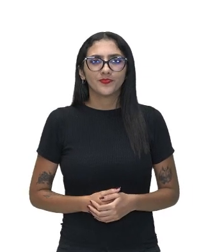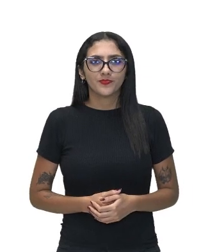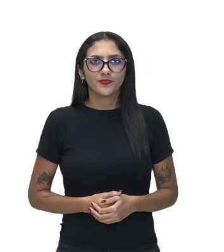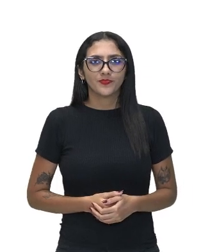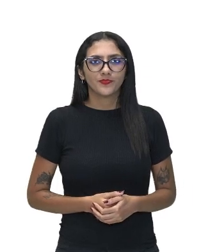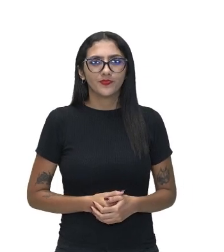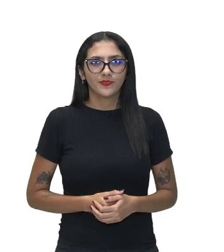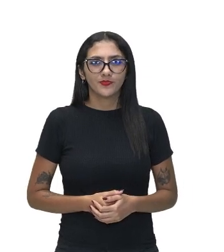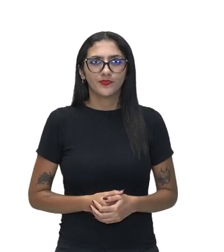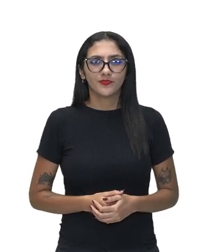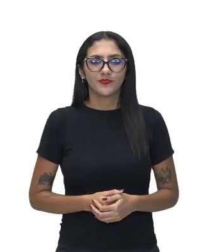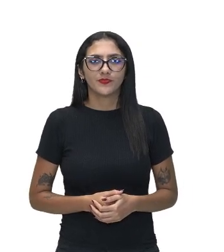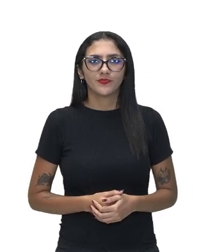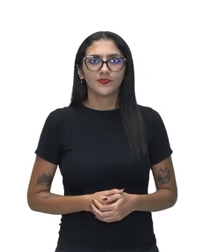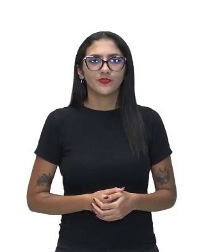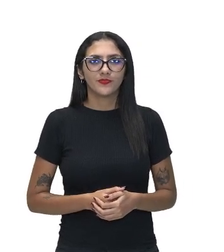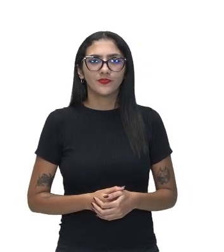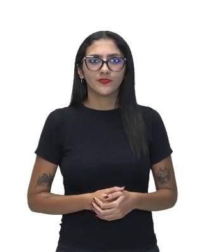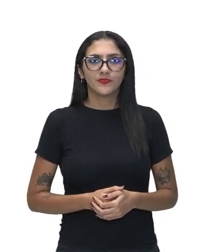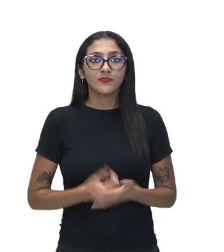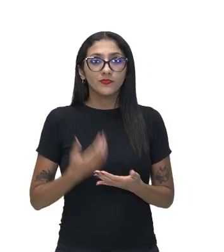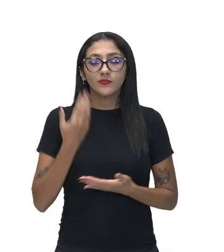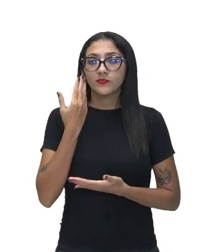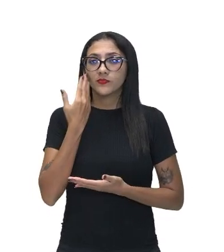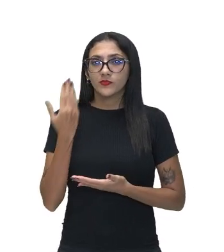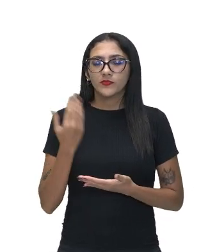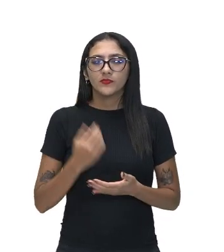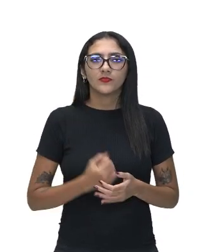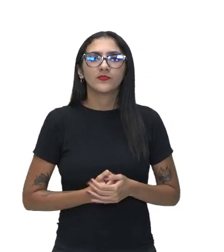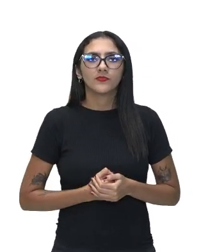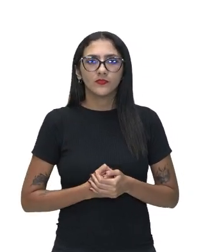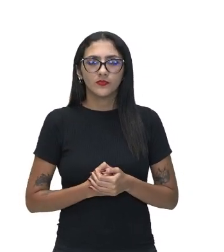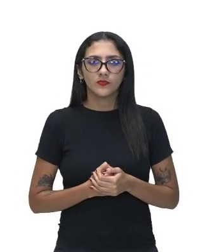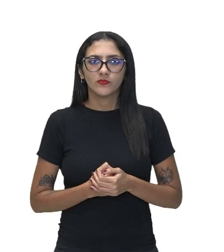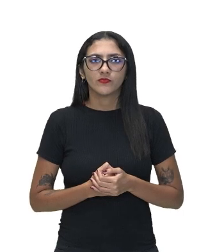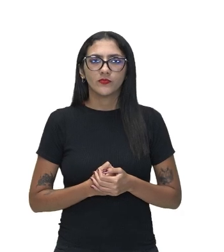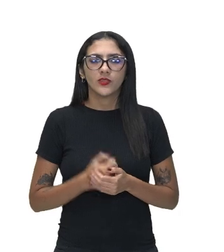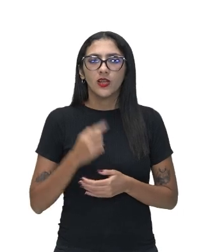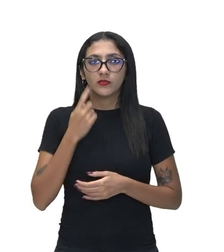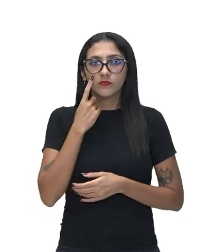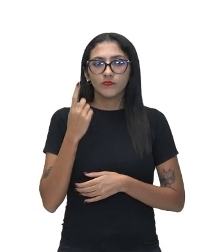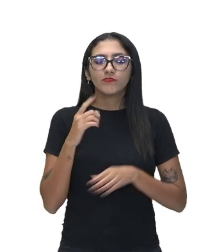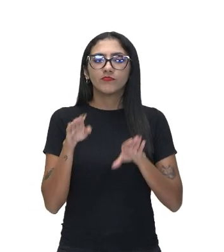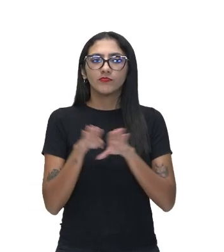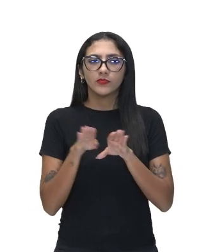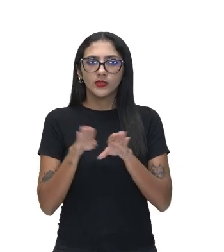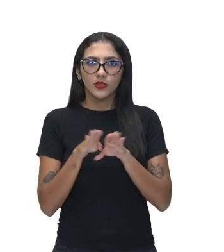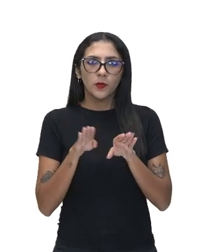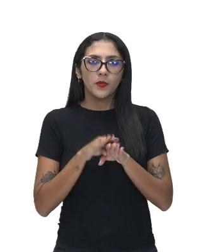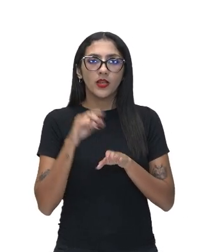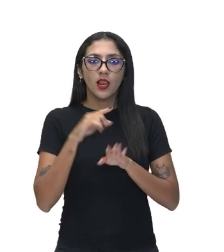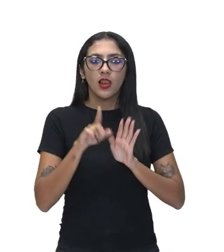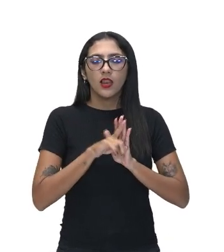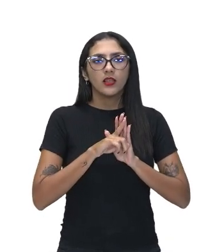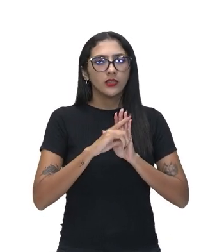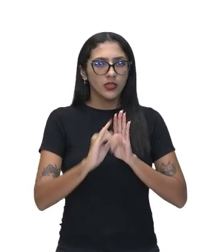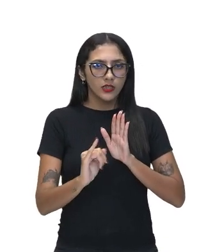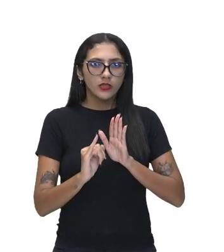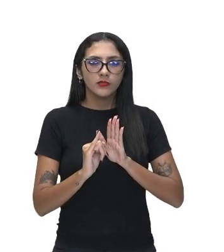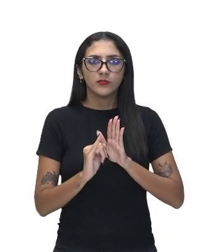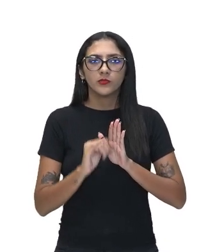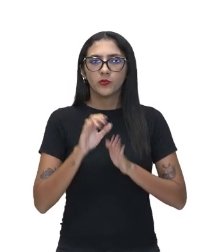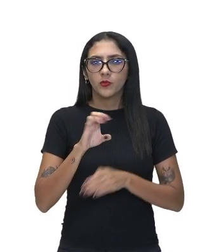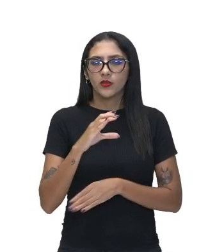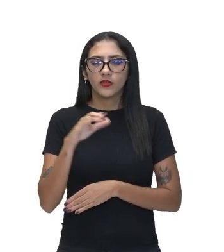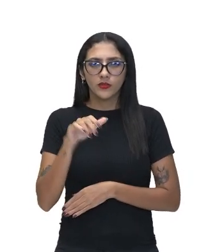só. Temos aí extraído do capítulo 2 exatamente do Estatuto da Criança e do Adolescente,